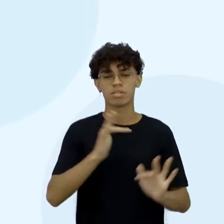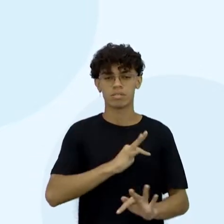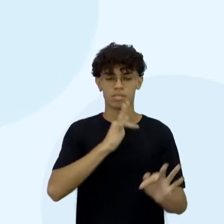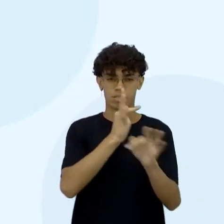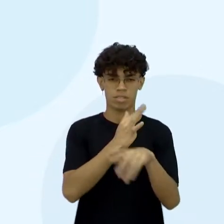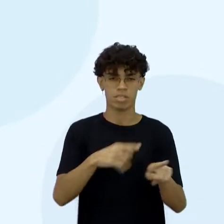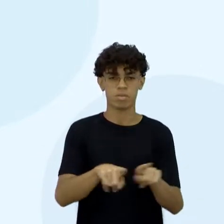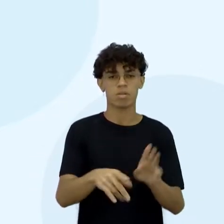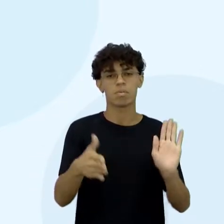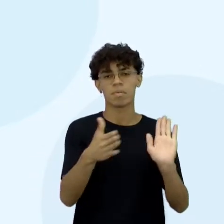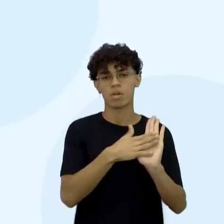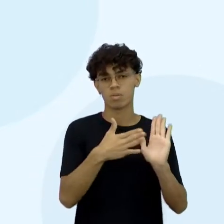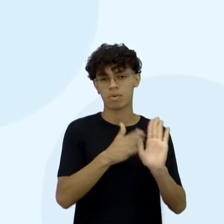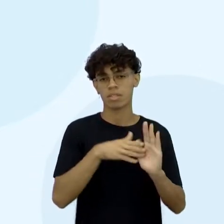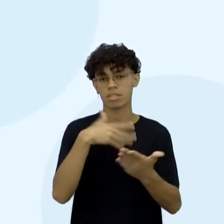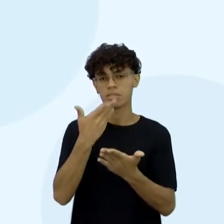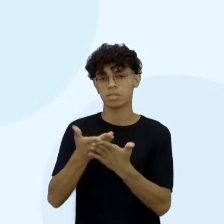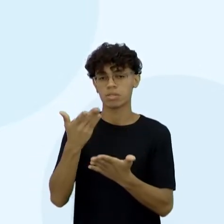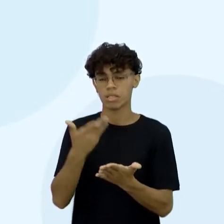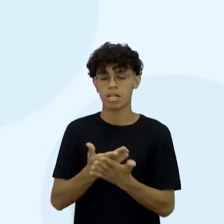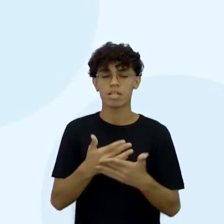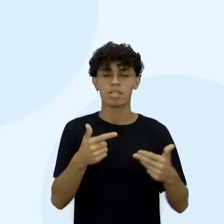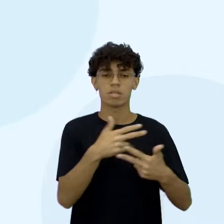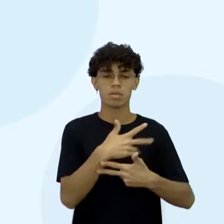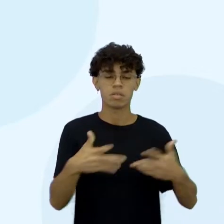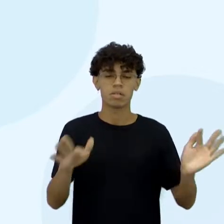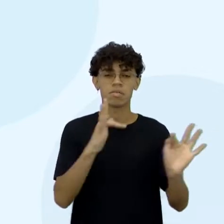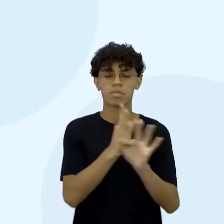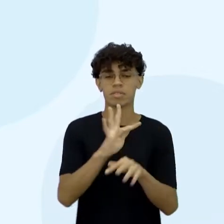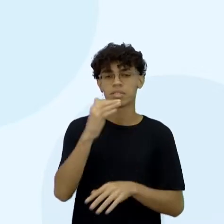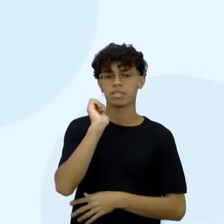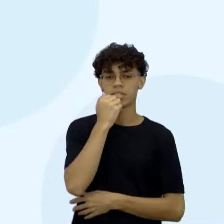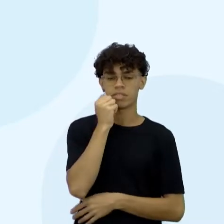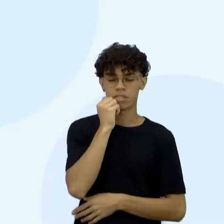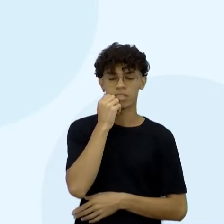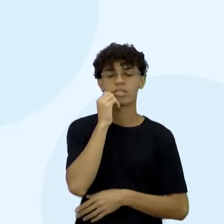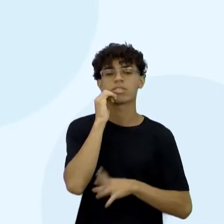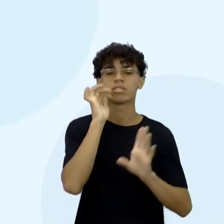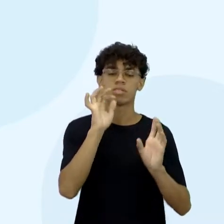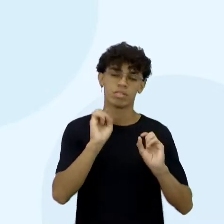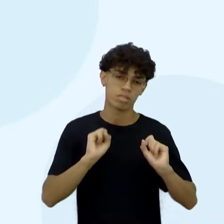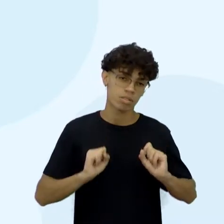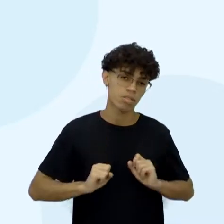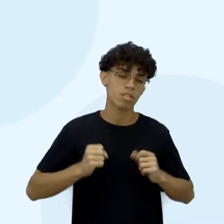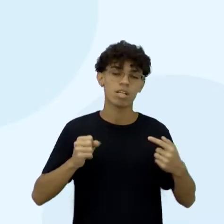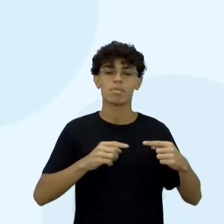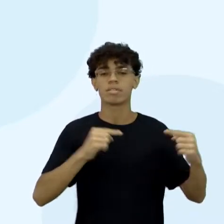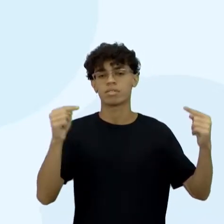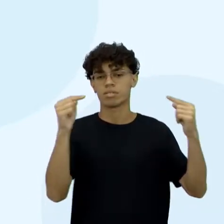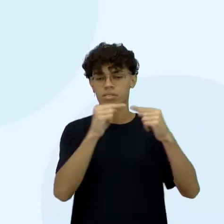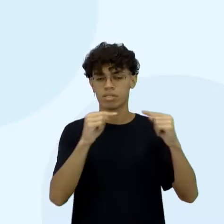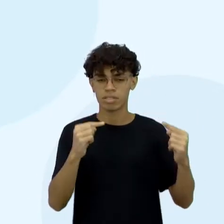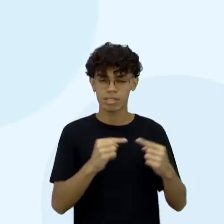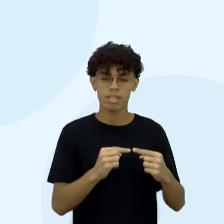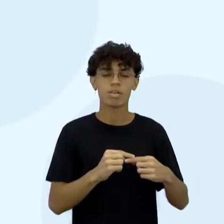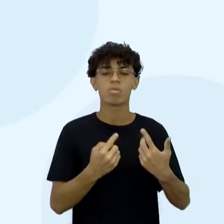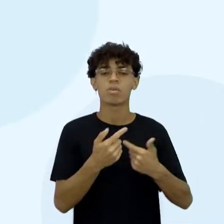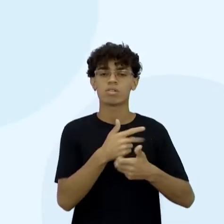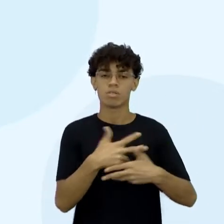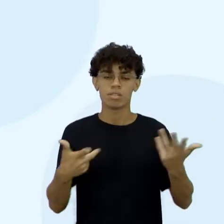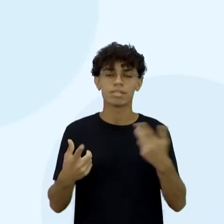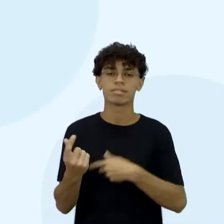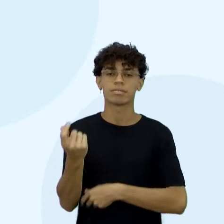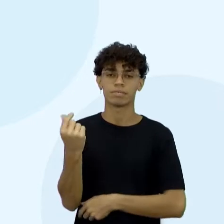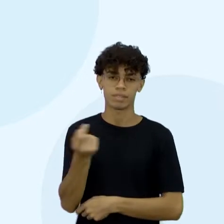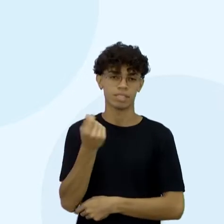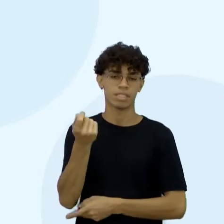nossa proposta é estudar um fenômeno físico, científico e tentar associá-lo a algum fenômeno financeiro aí, tá bom?